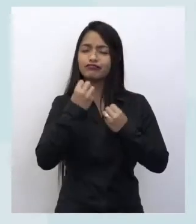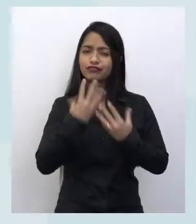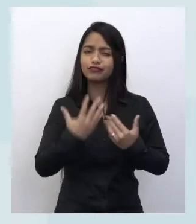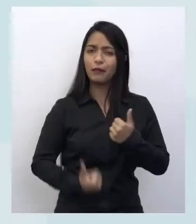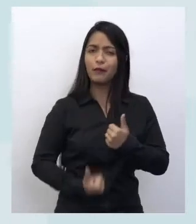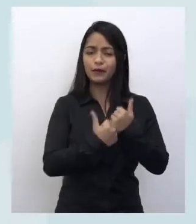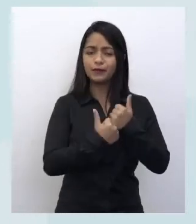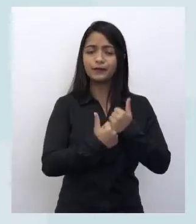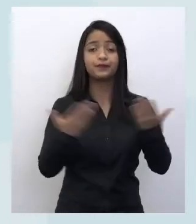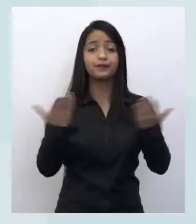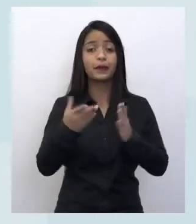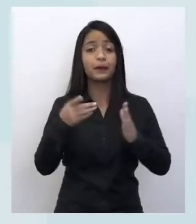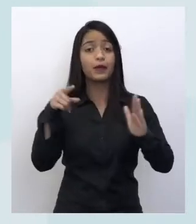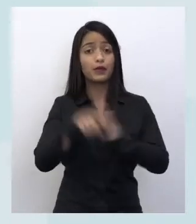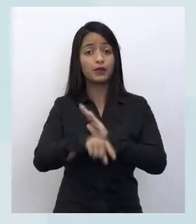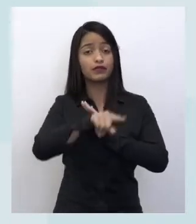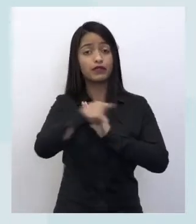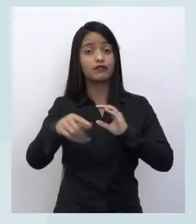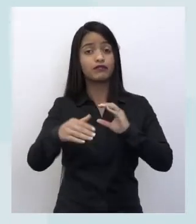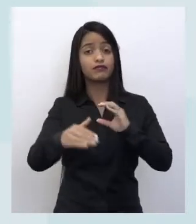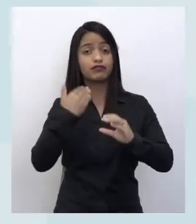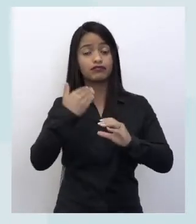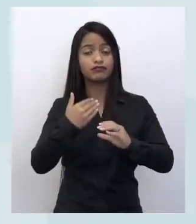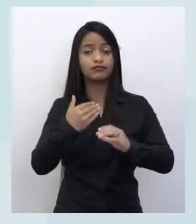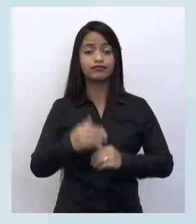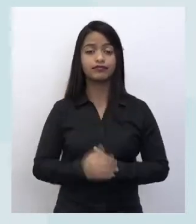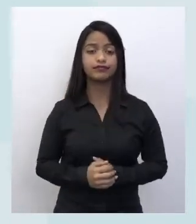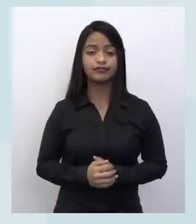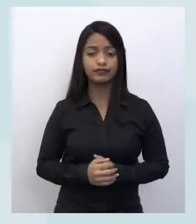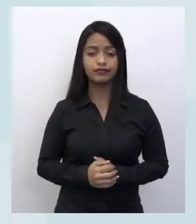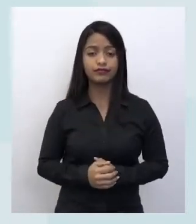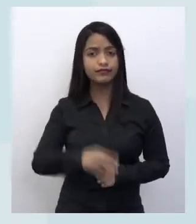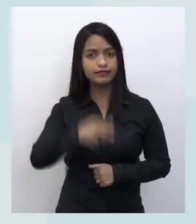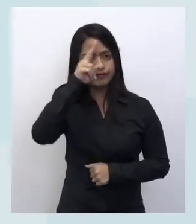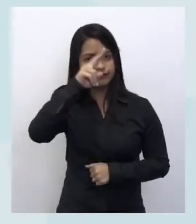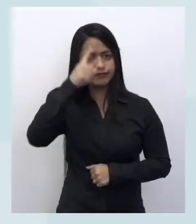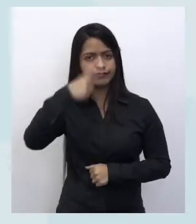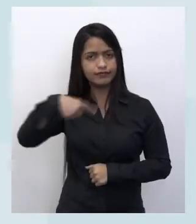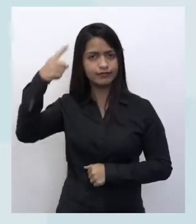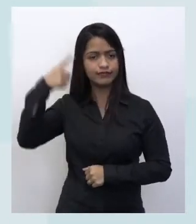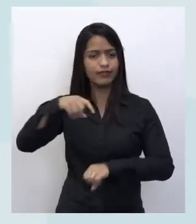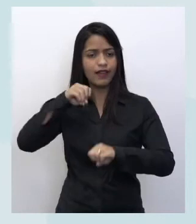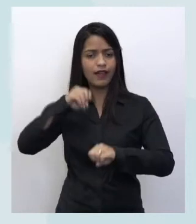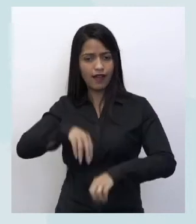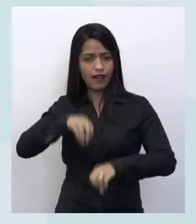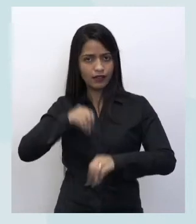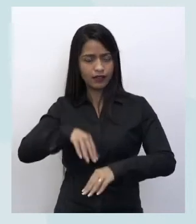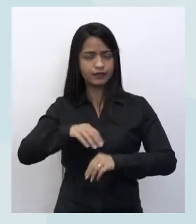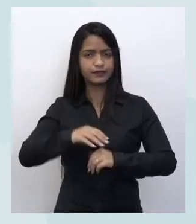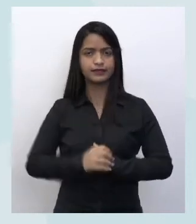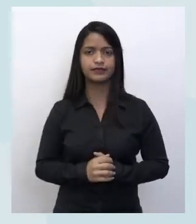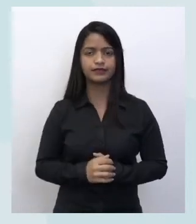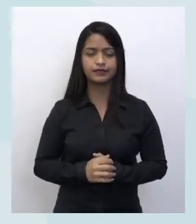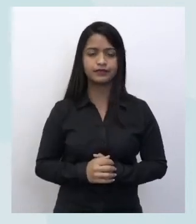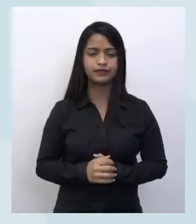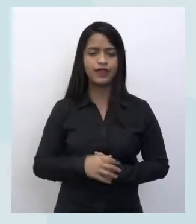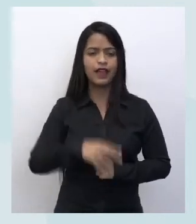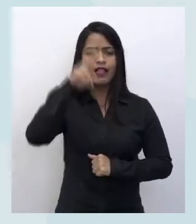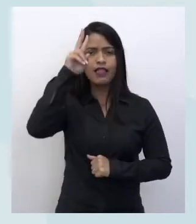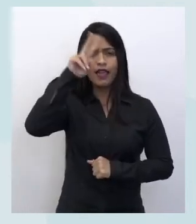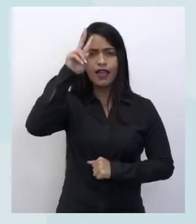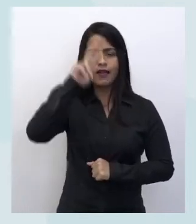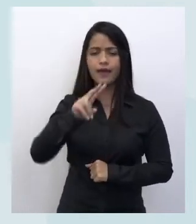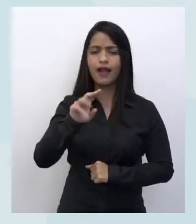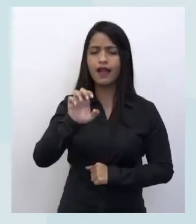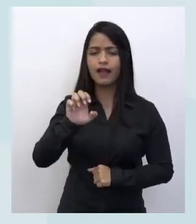tela. Responda aí no chat. Vamos retomar as aulas anteriores para dar prosseguimento. Você se